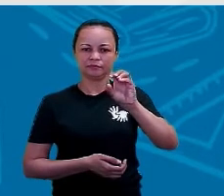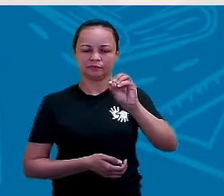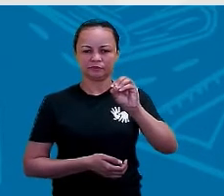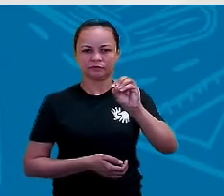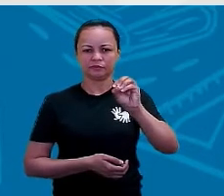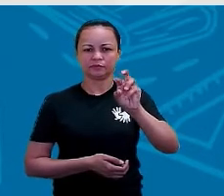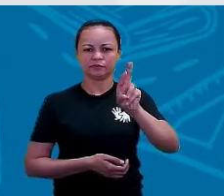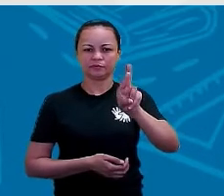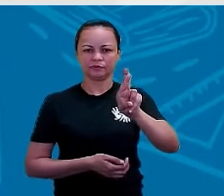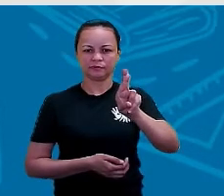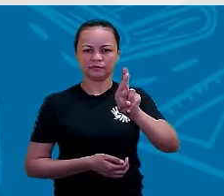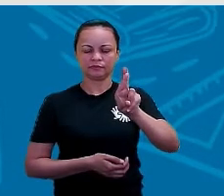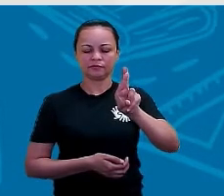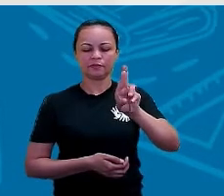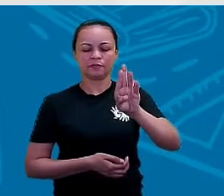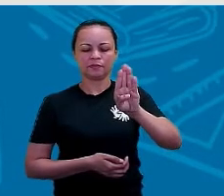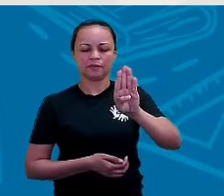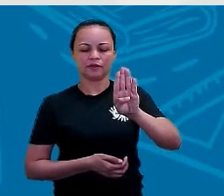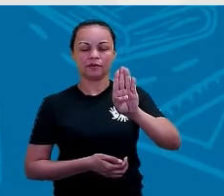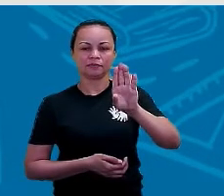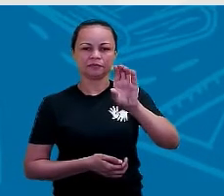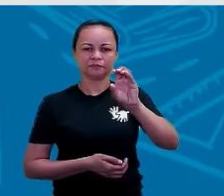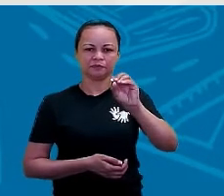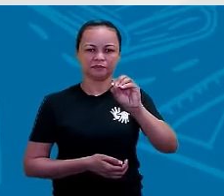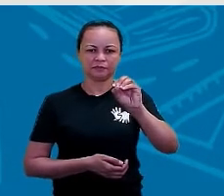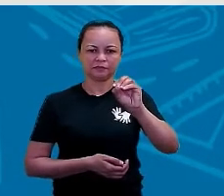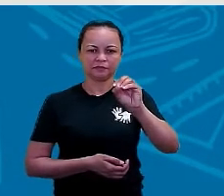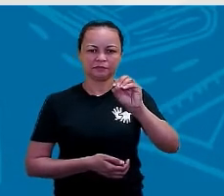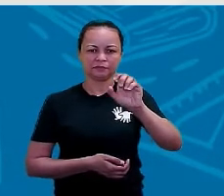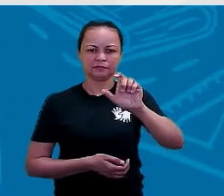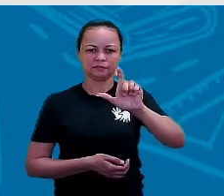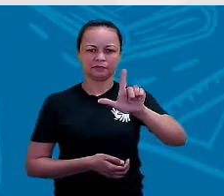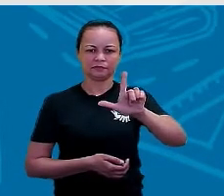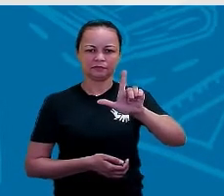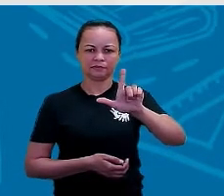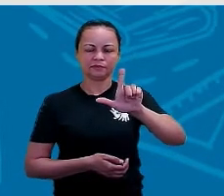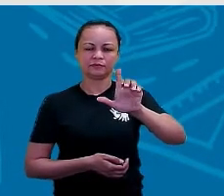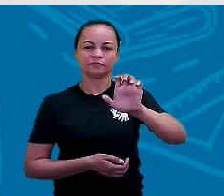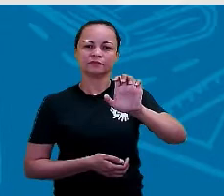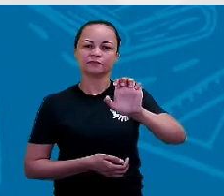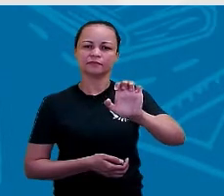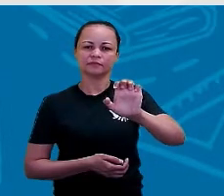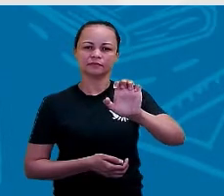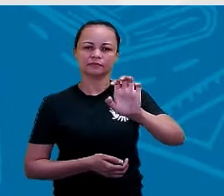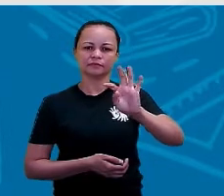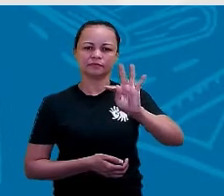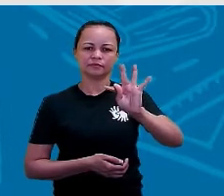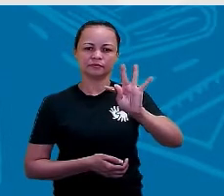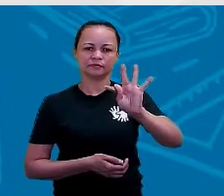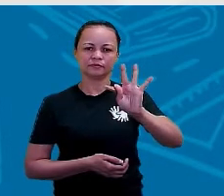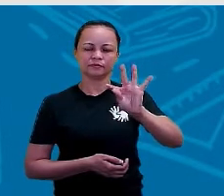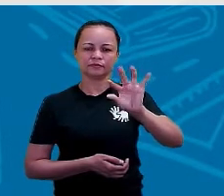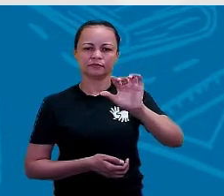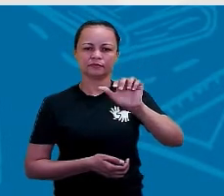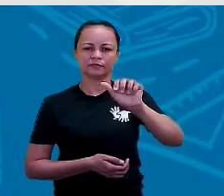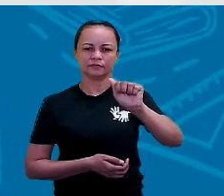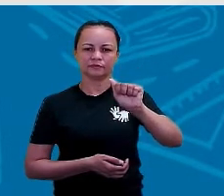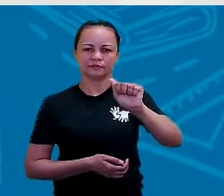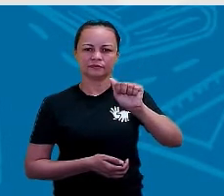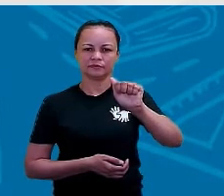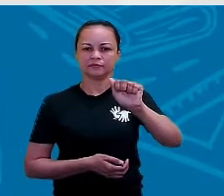B, O, L, E, T, A e